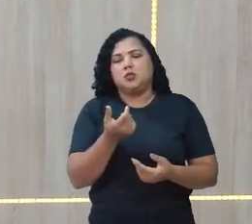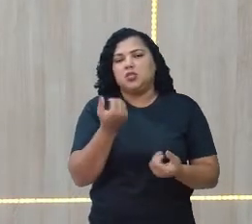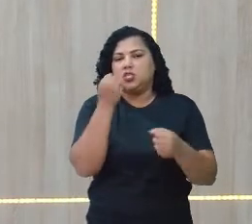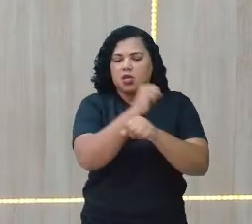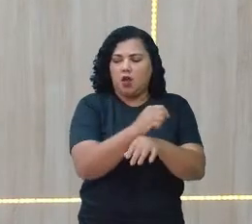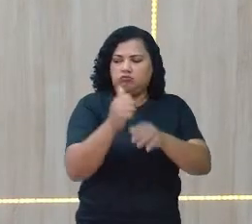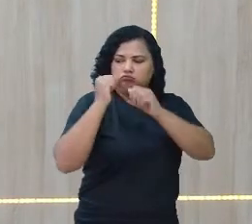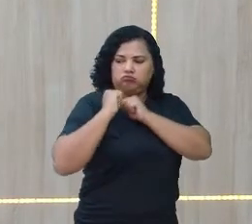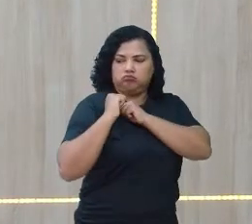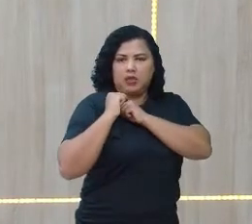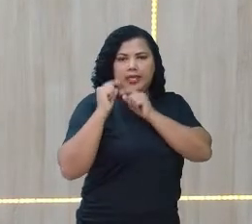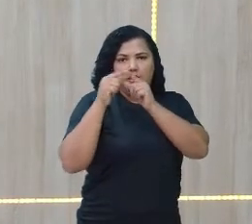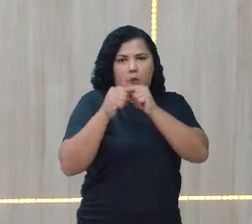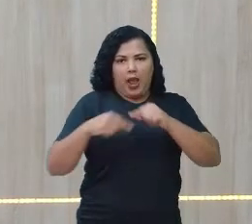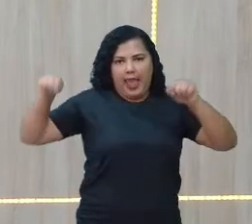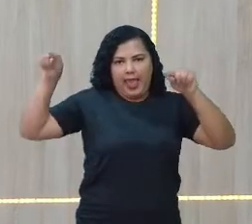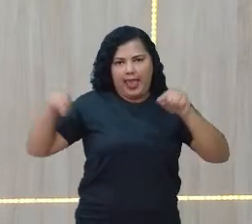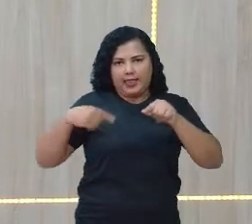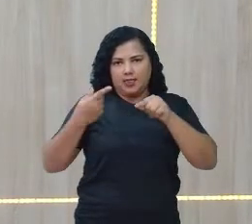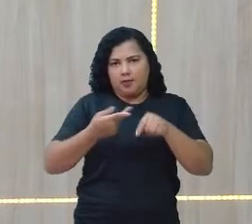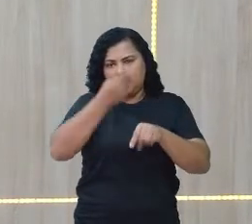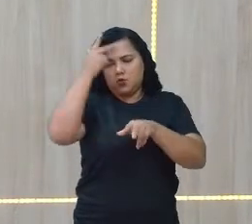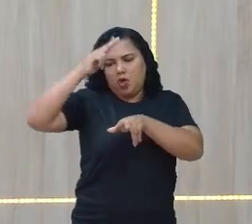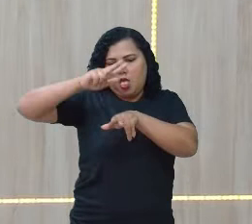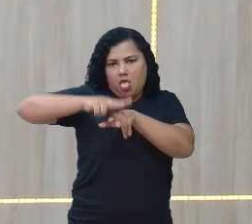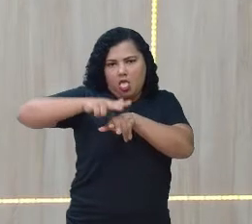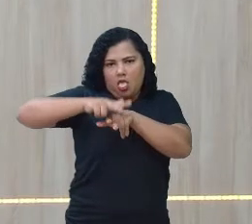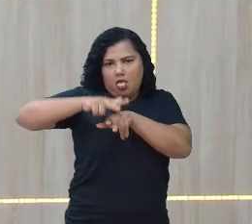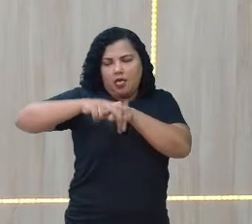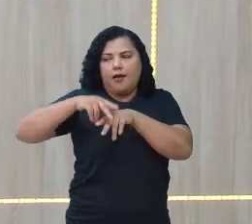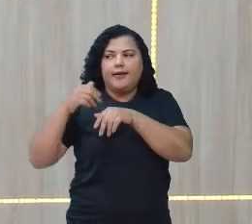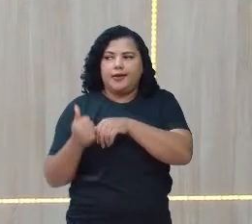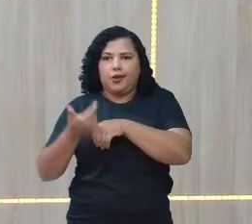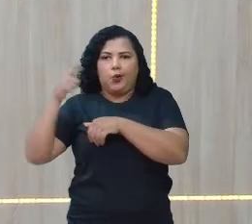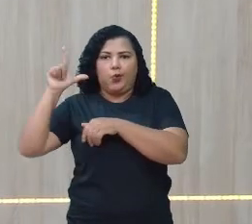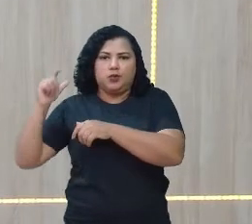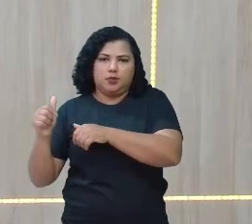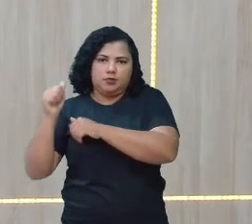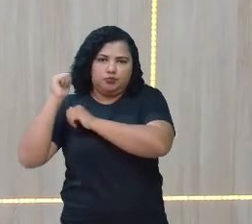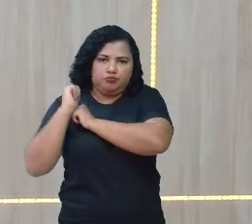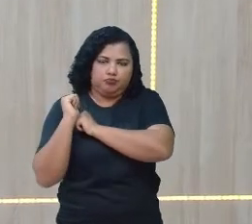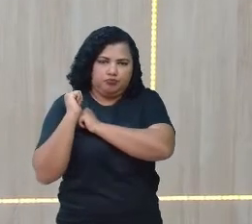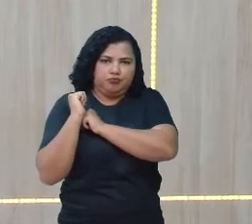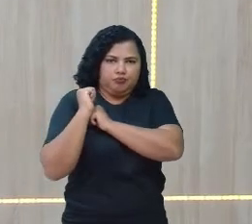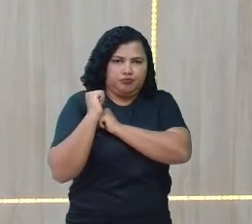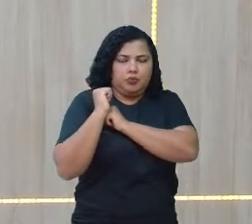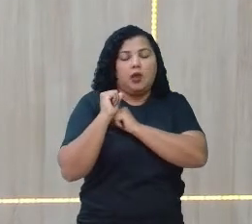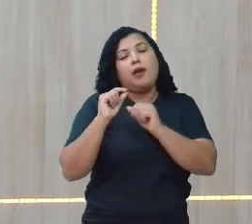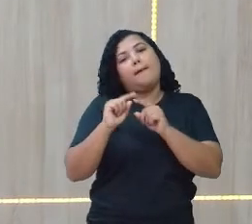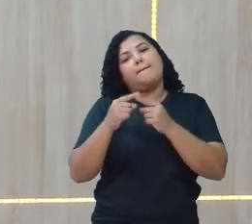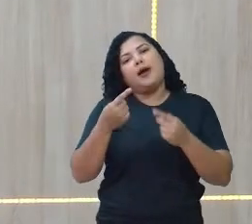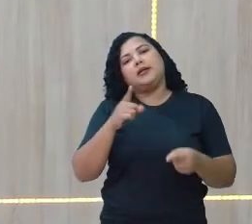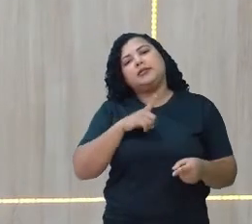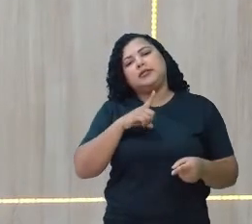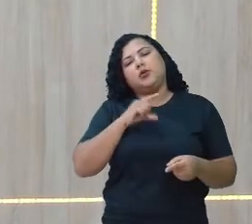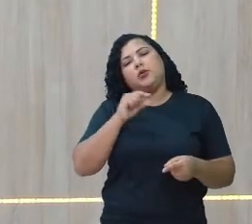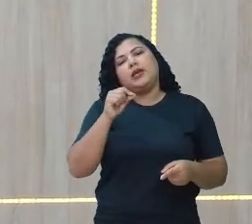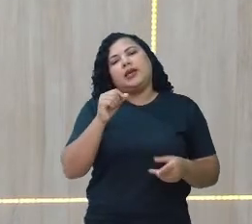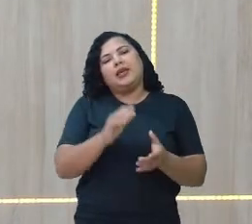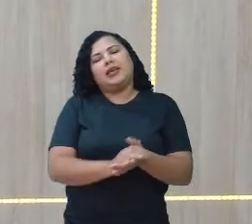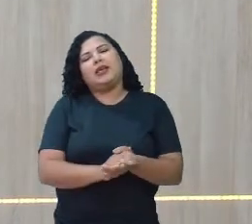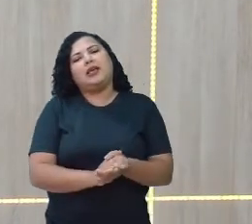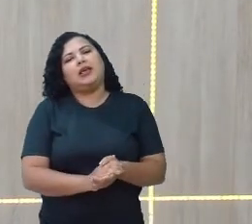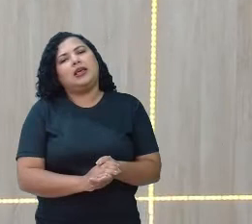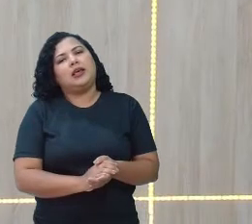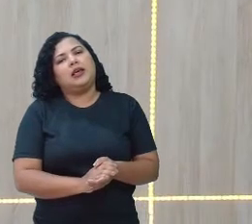gente não tinha um sistema de transporte. Na metade do século XIX surgiu um sistema de carruagem, mas que não era muito eficaz,